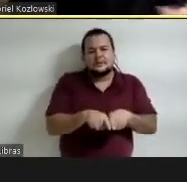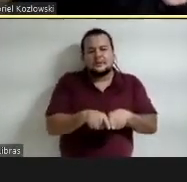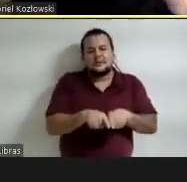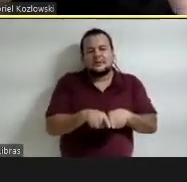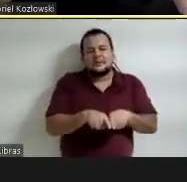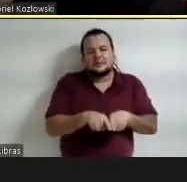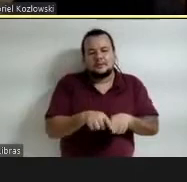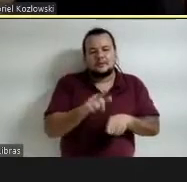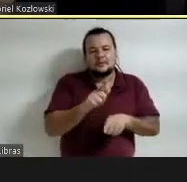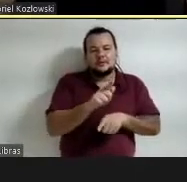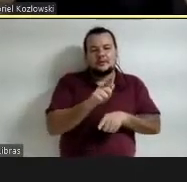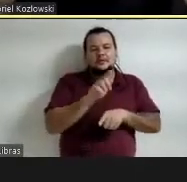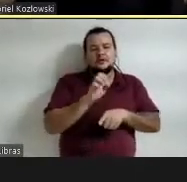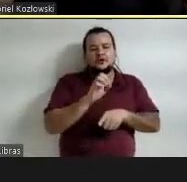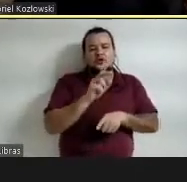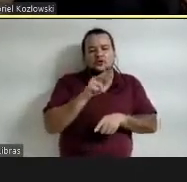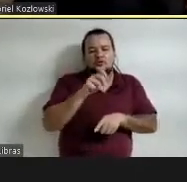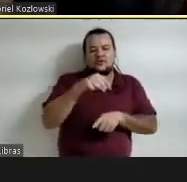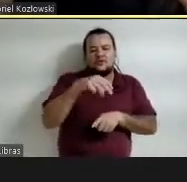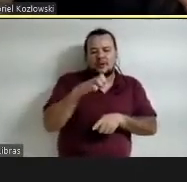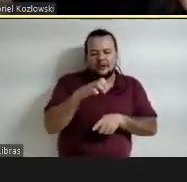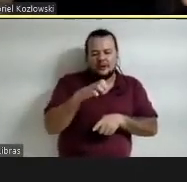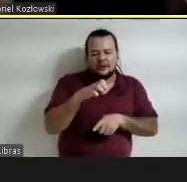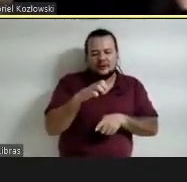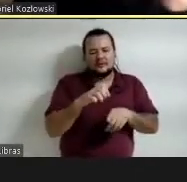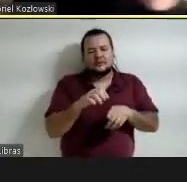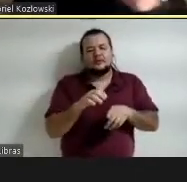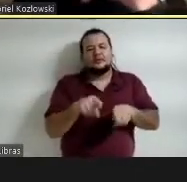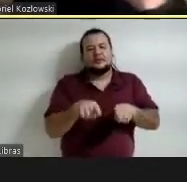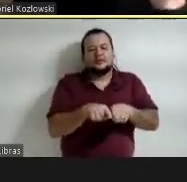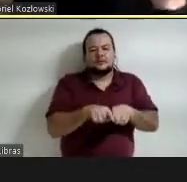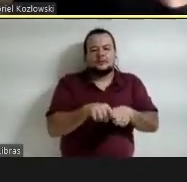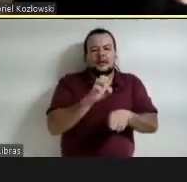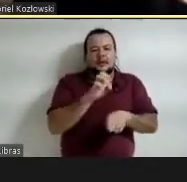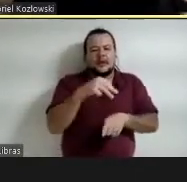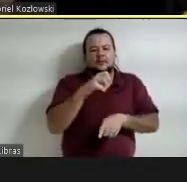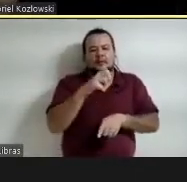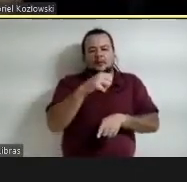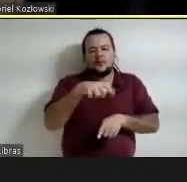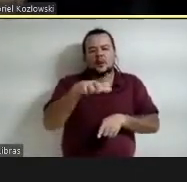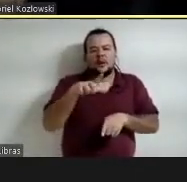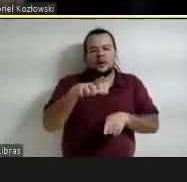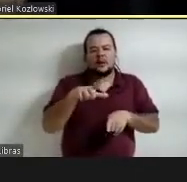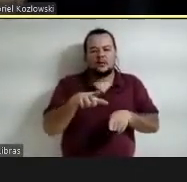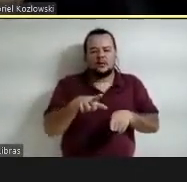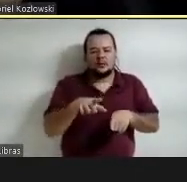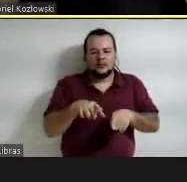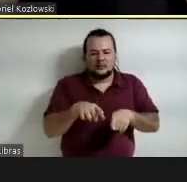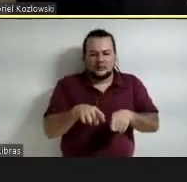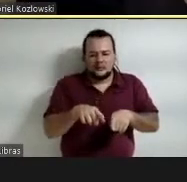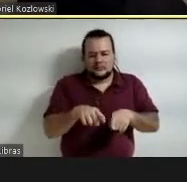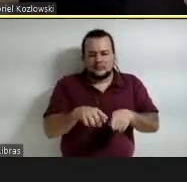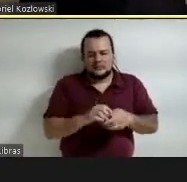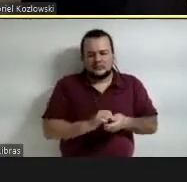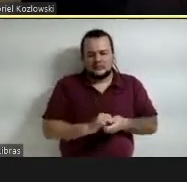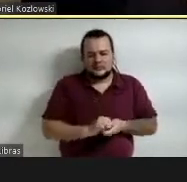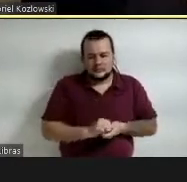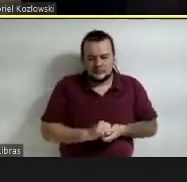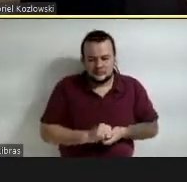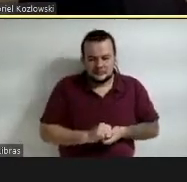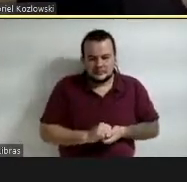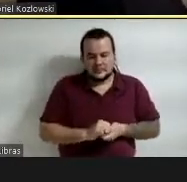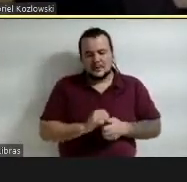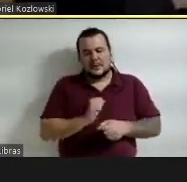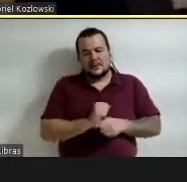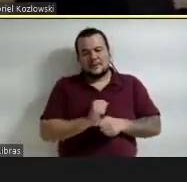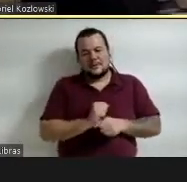Giovanni Arrighi, Emmanuel Wallerstein e o Kenneth Pomerantz. Eu preciso tomar uma aguinha aqui,